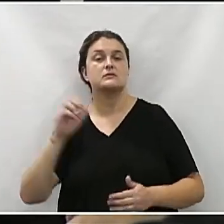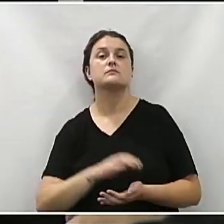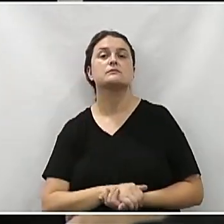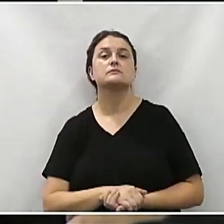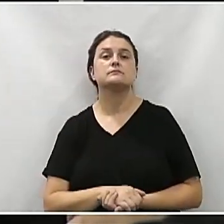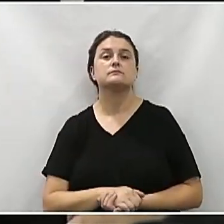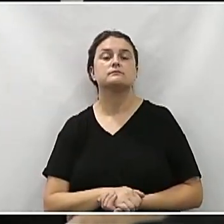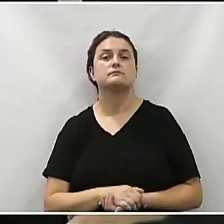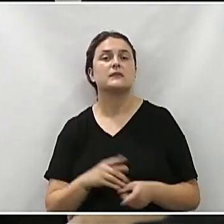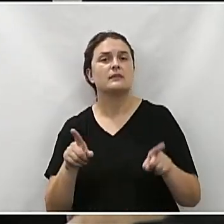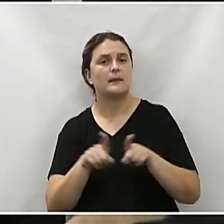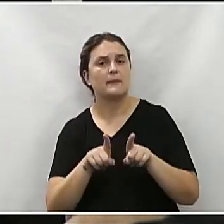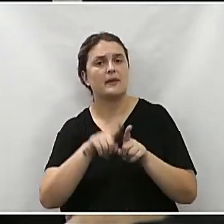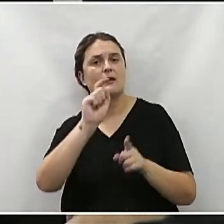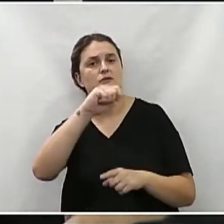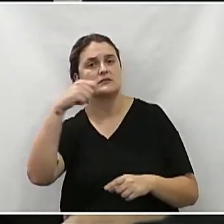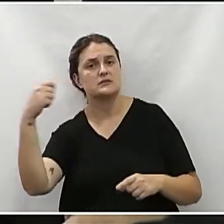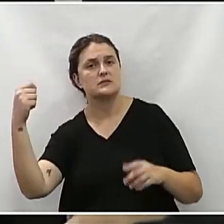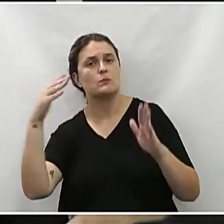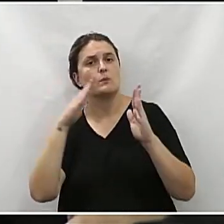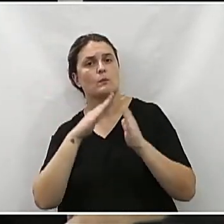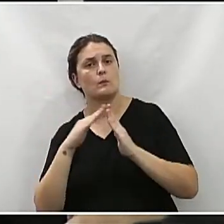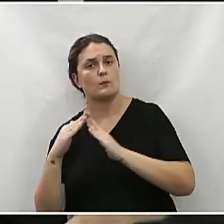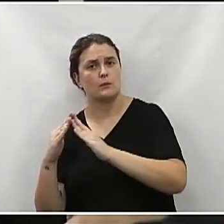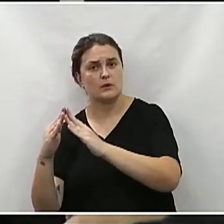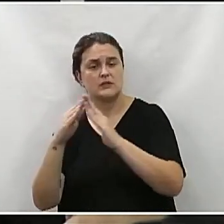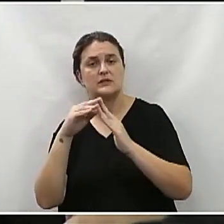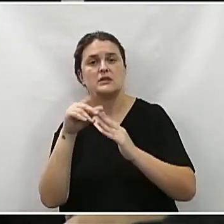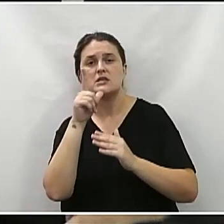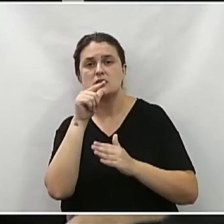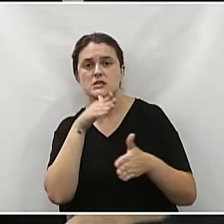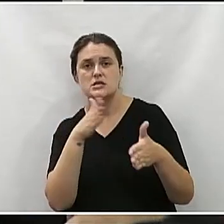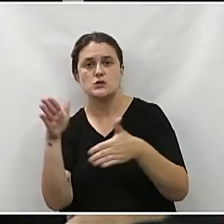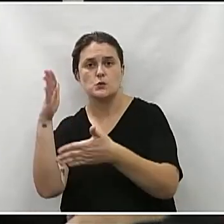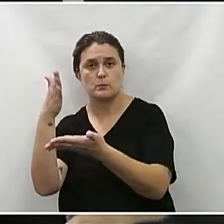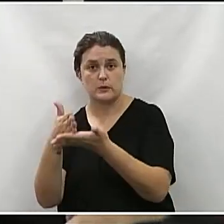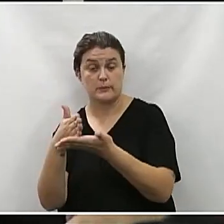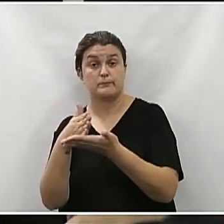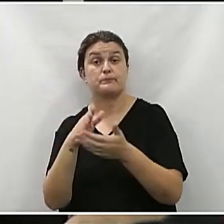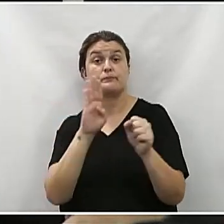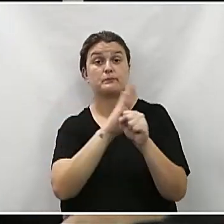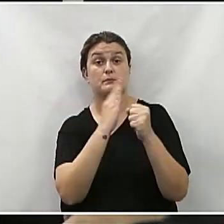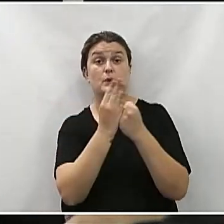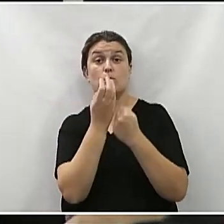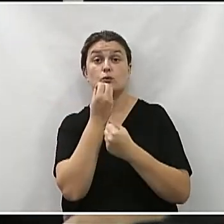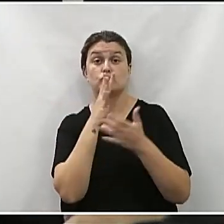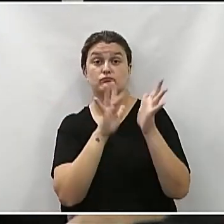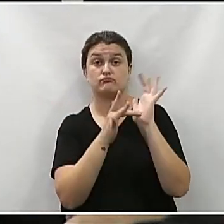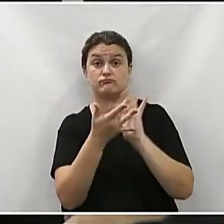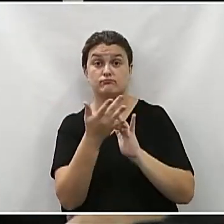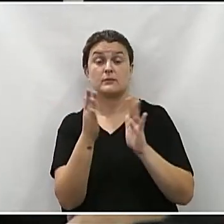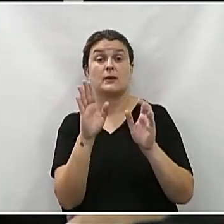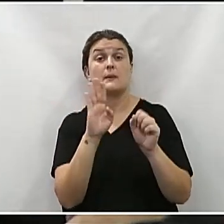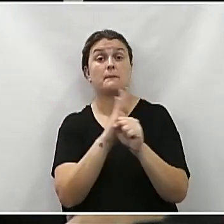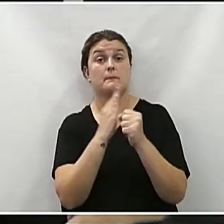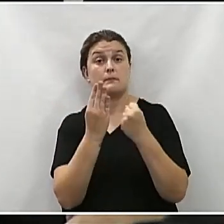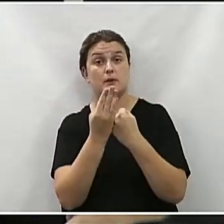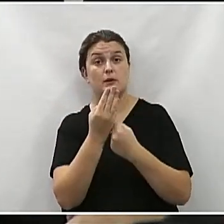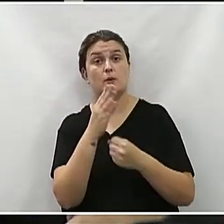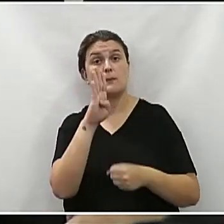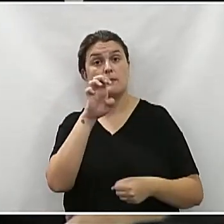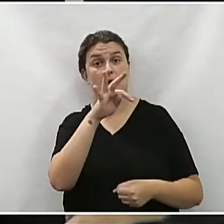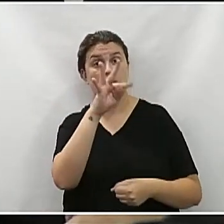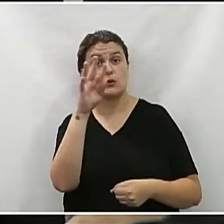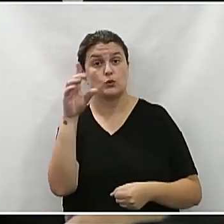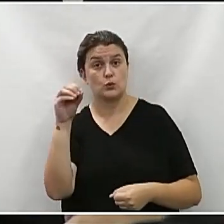também Associação dos Moradores do Rio do Meio Bairro Bom Jesus Bairro Bento Munhoz Bairro Dona